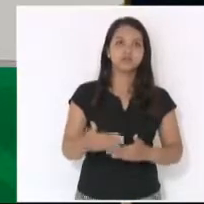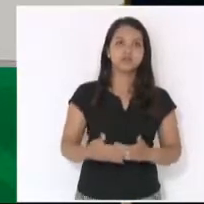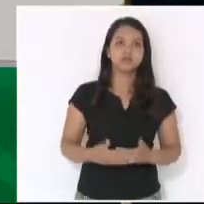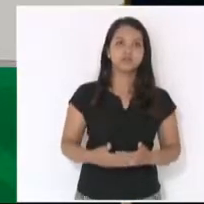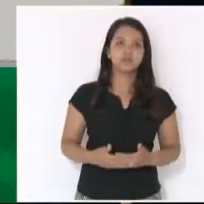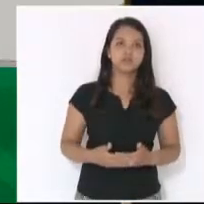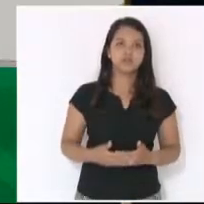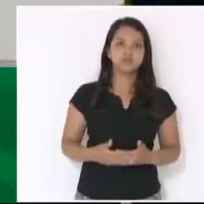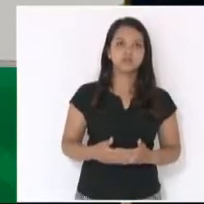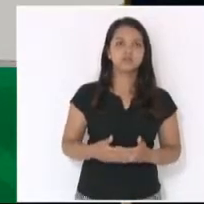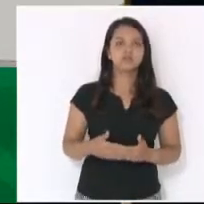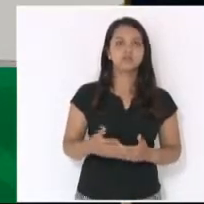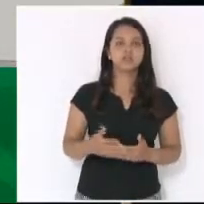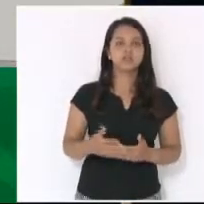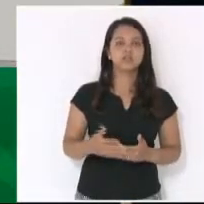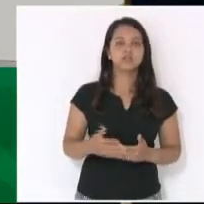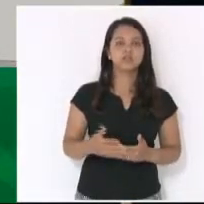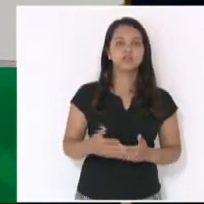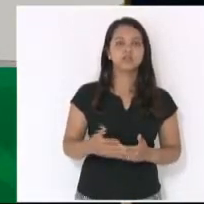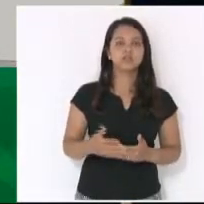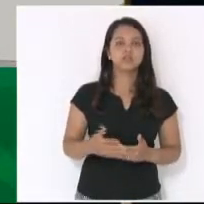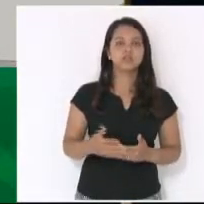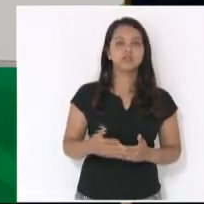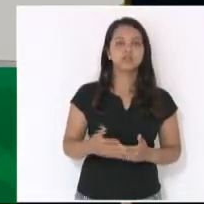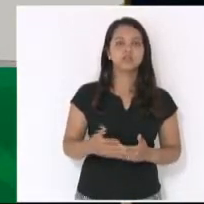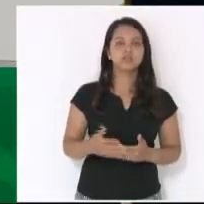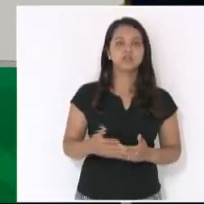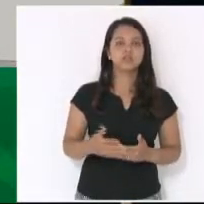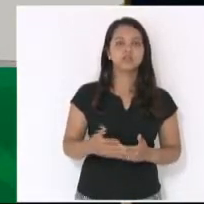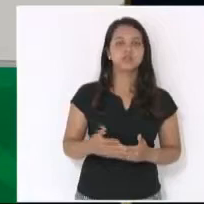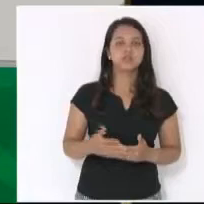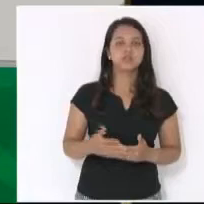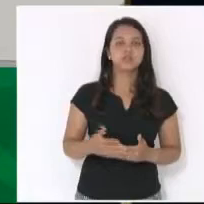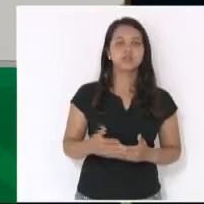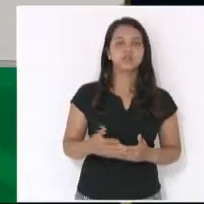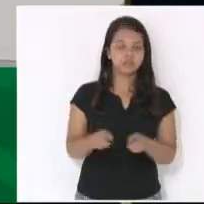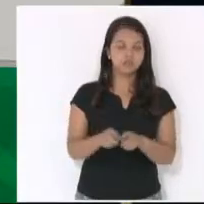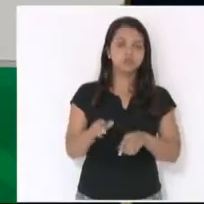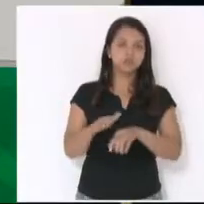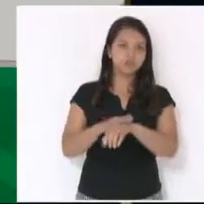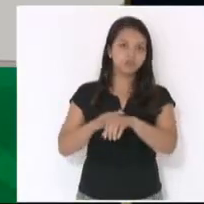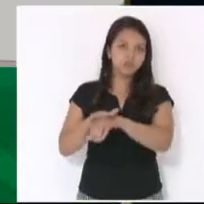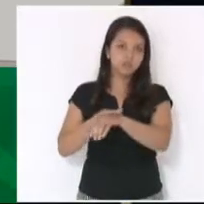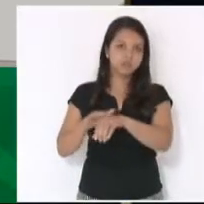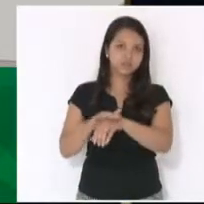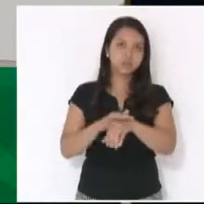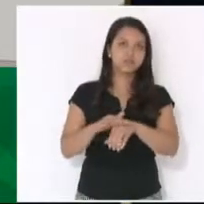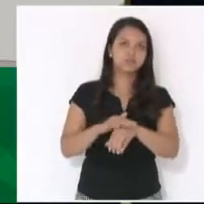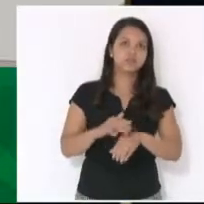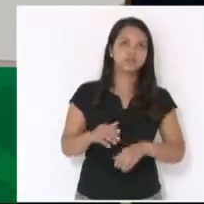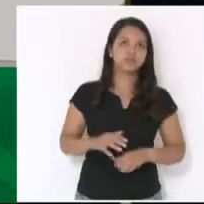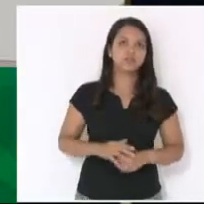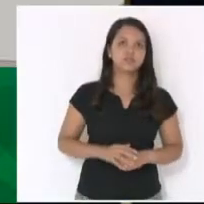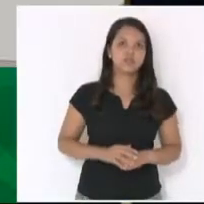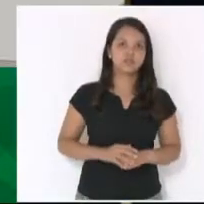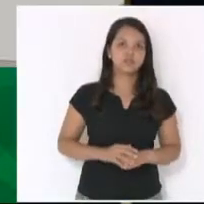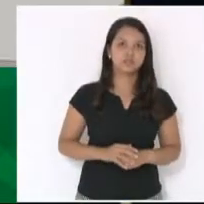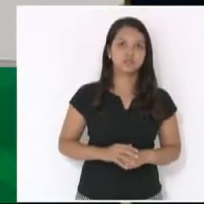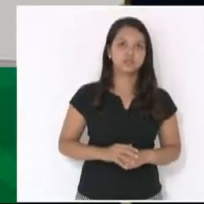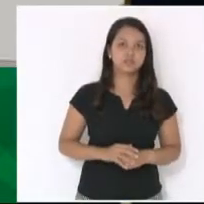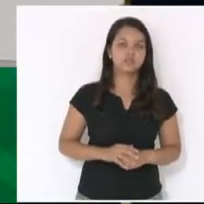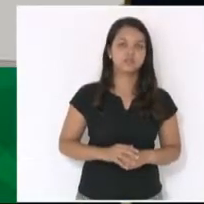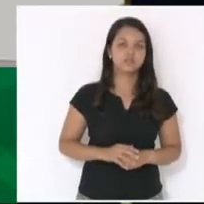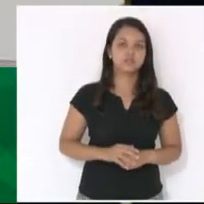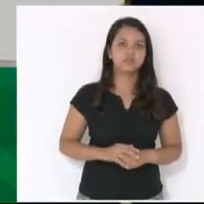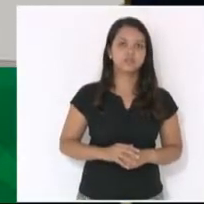atividade e também hoje conversando aí com o Vinícius a secretaria do planejamento